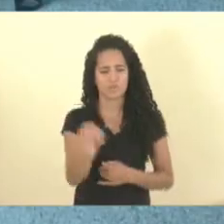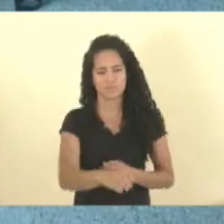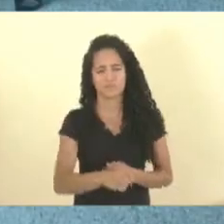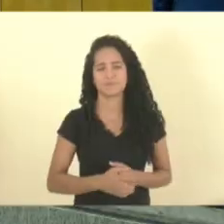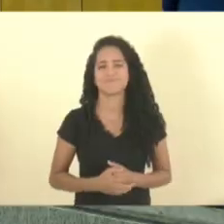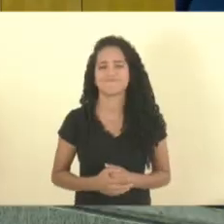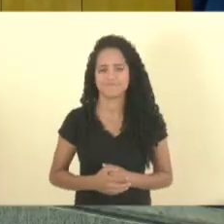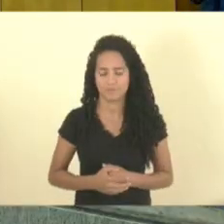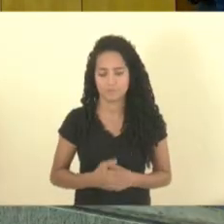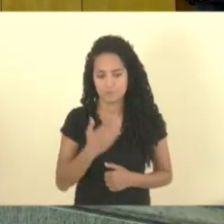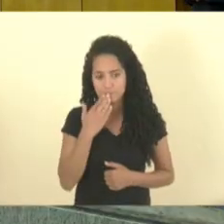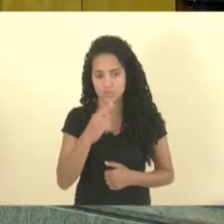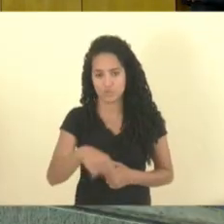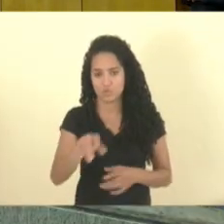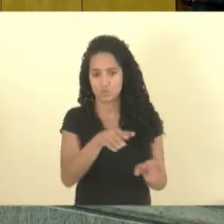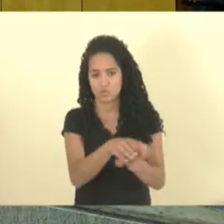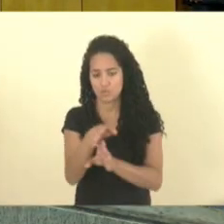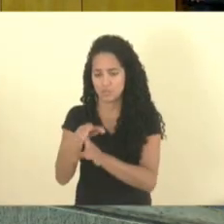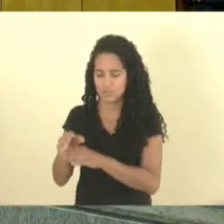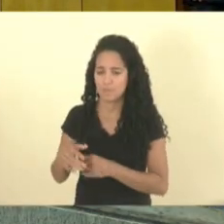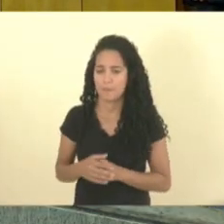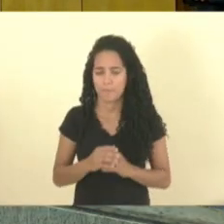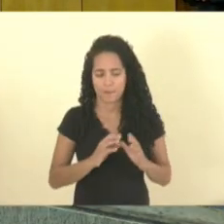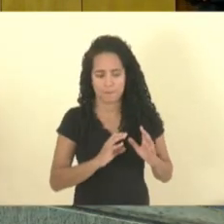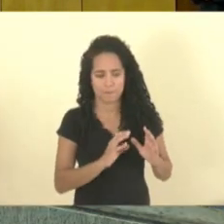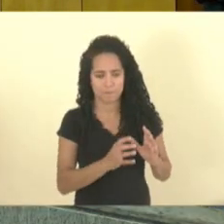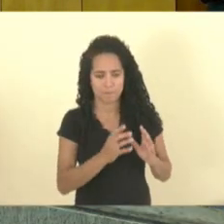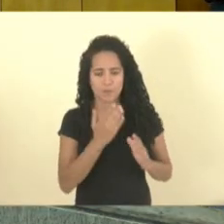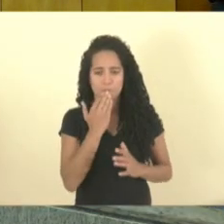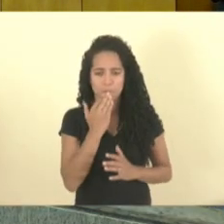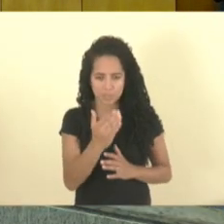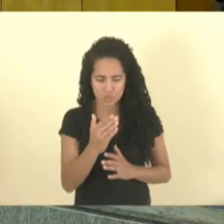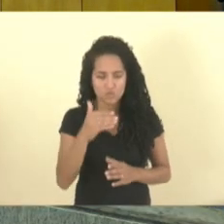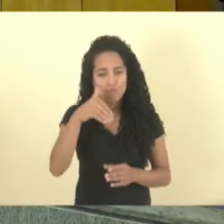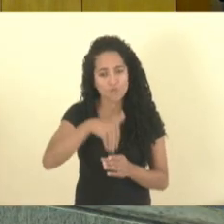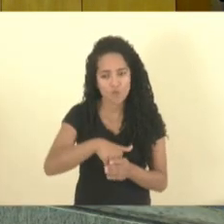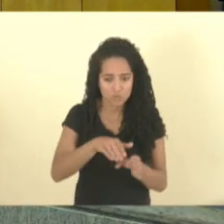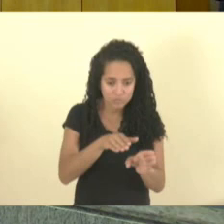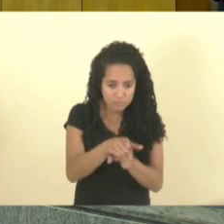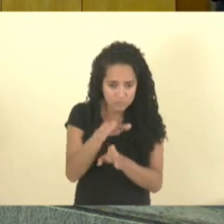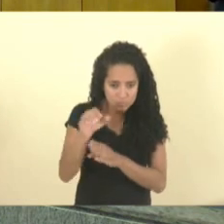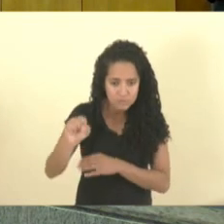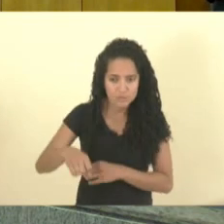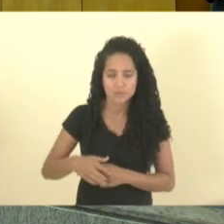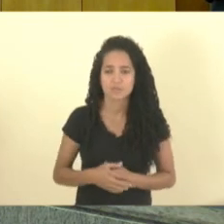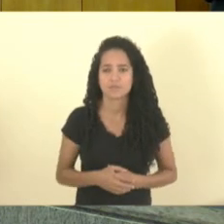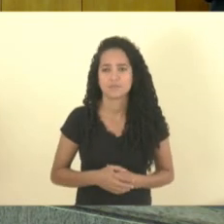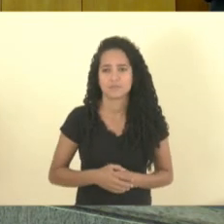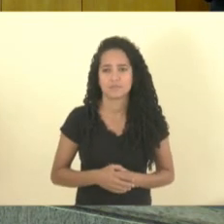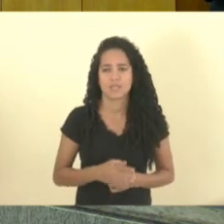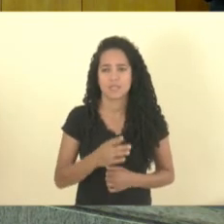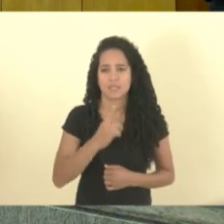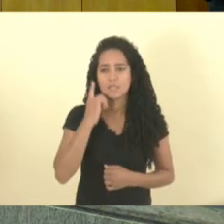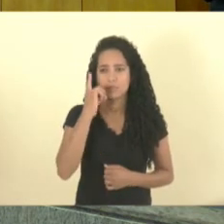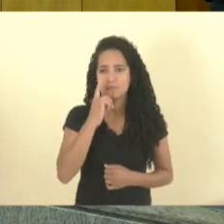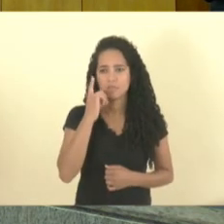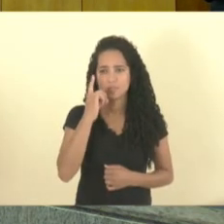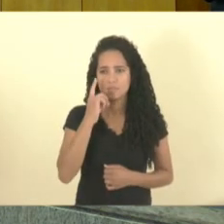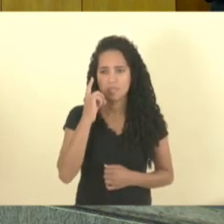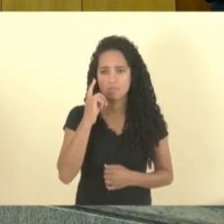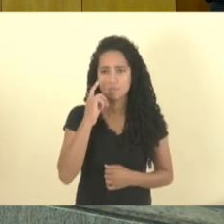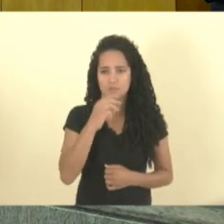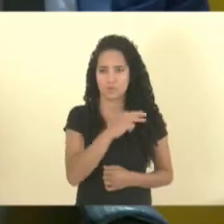Liderança, em nome da liderança do governo e do bloco, o deputado Thiago Hoffmann encaminha pelo voto sim. Como encaminha o deputado Coronel